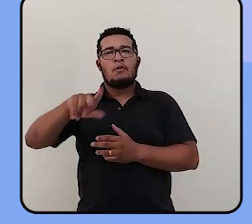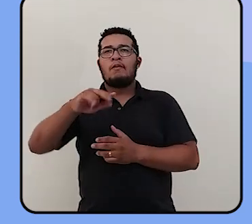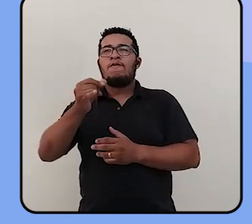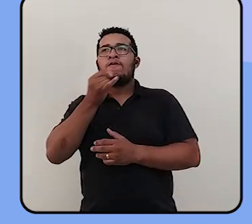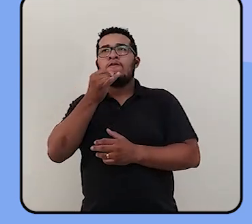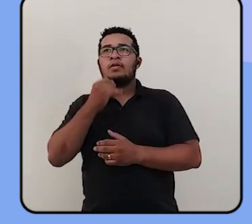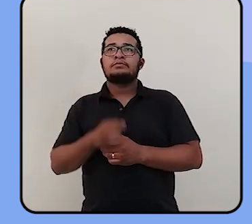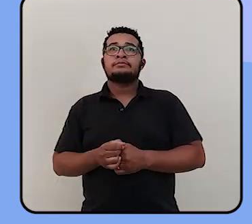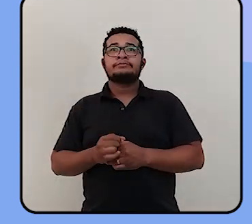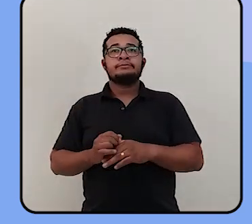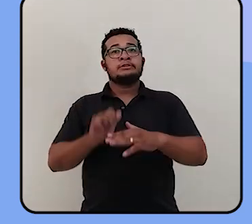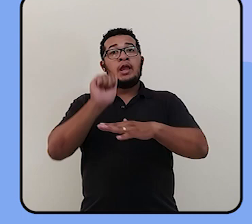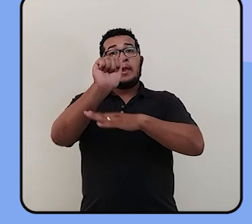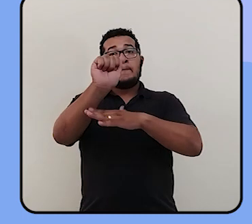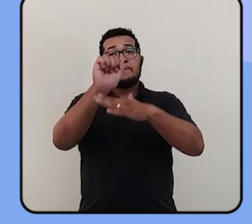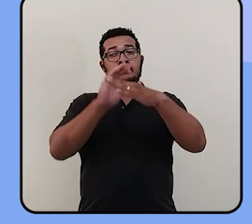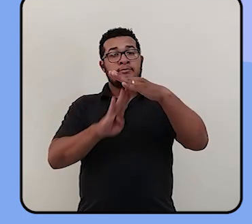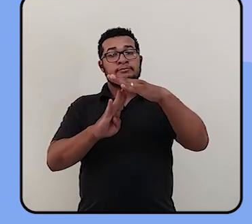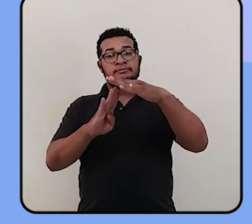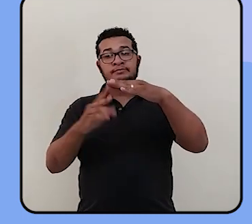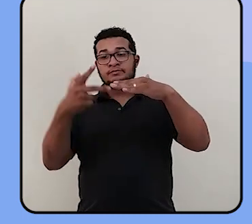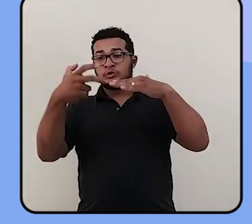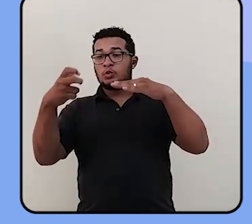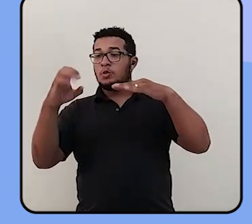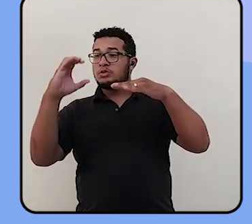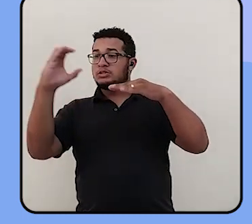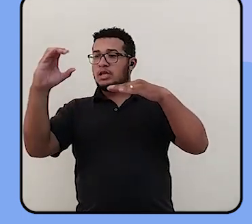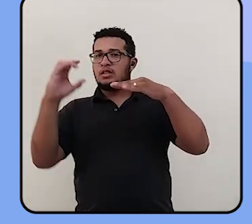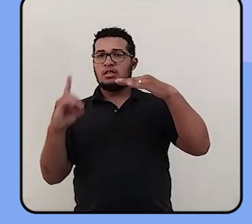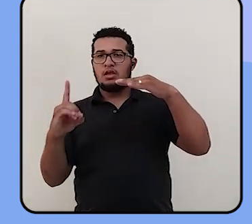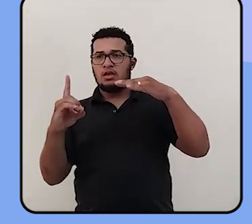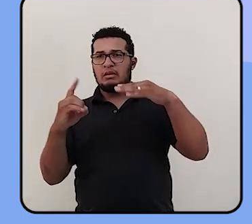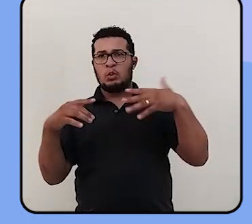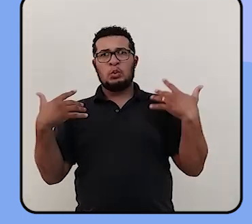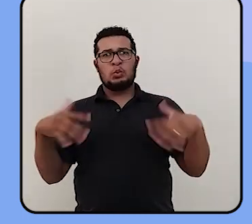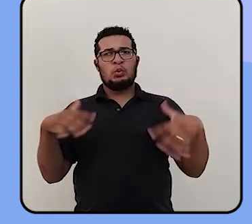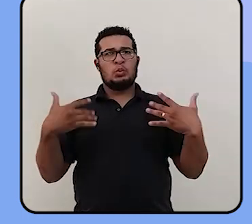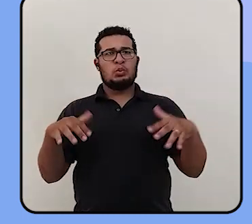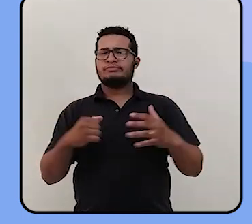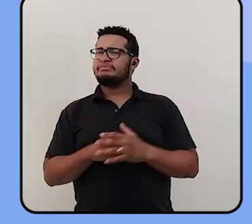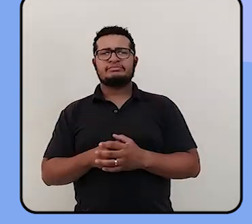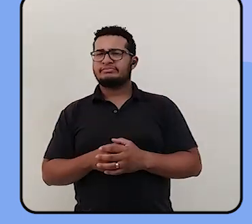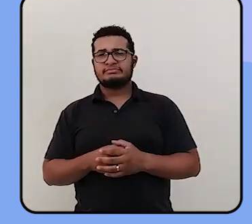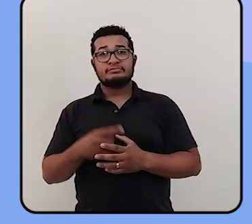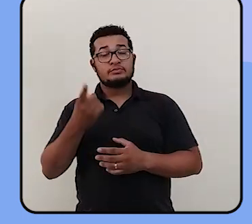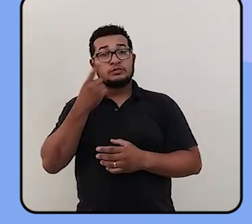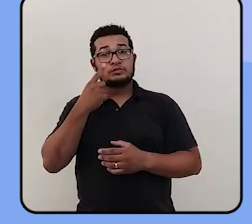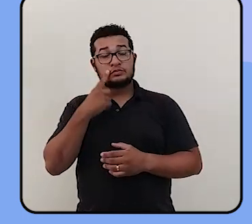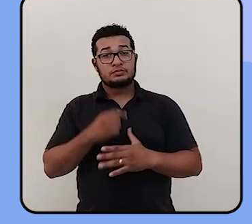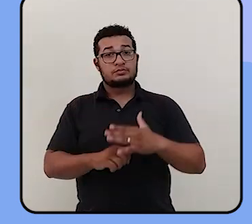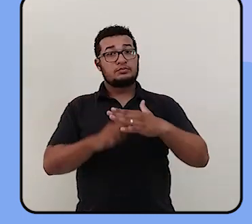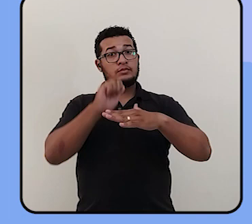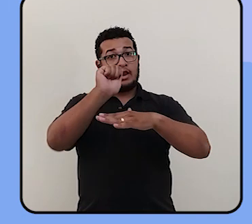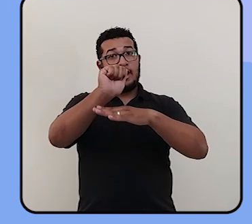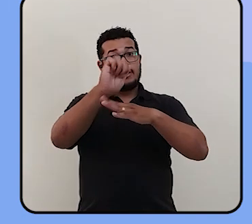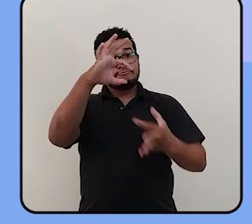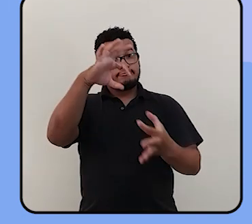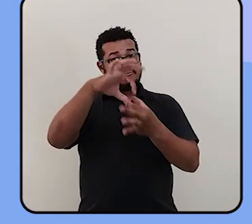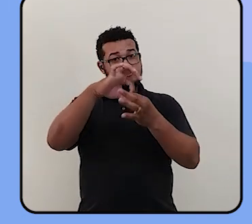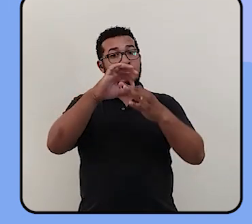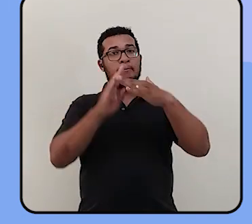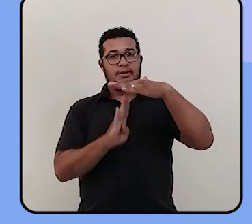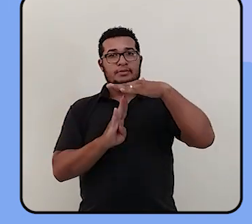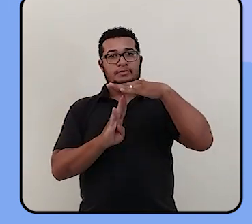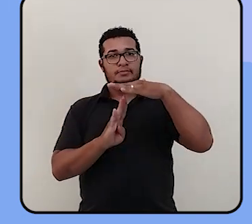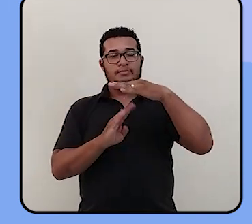aí A sobre B igual a C sobre D, né? Que coisa pavorosa. Você vai ler assim, ó, A está